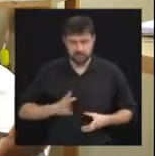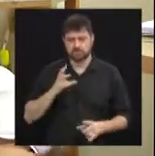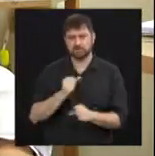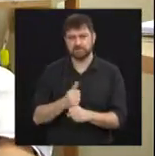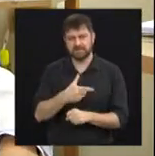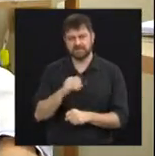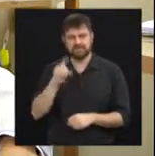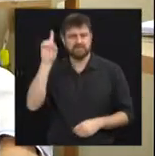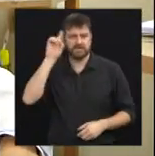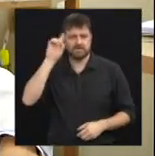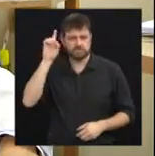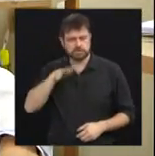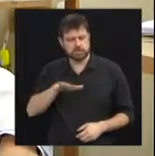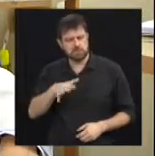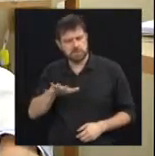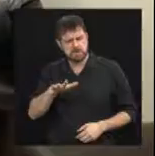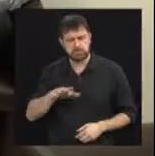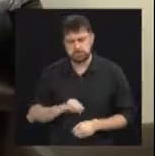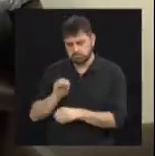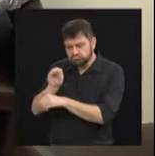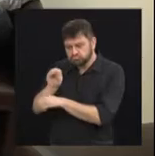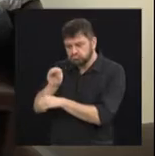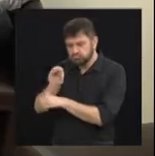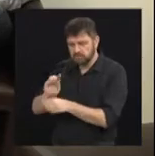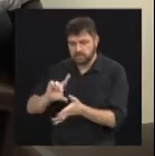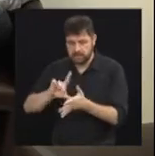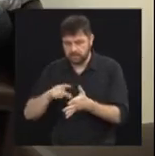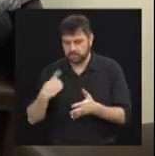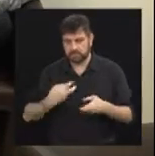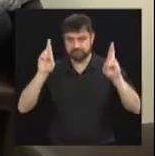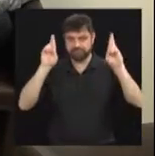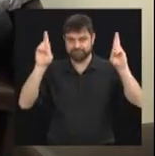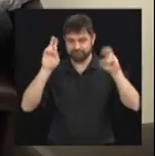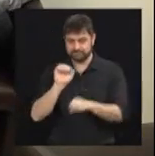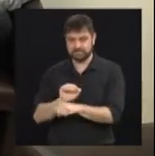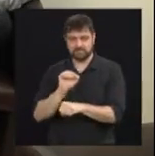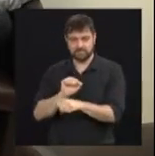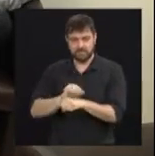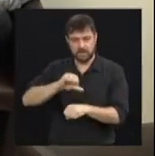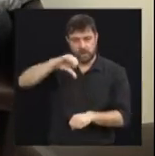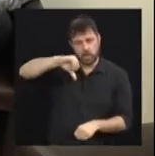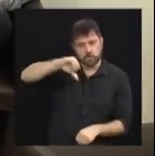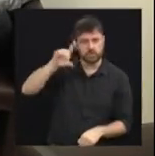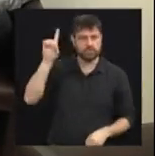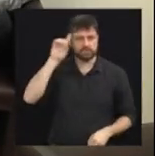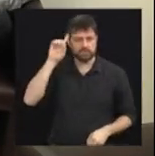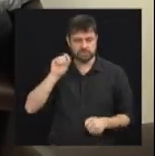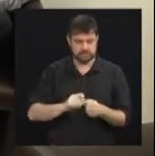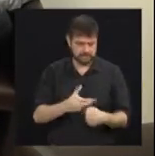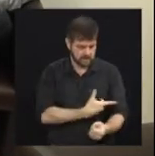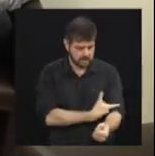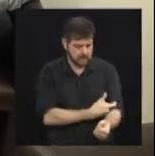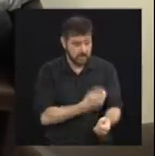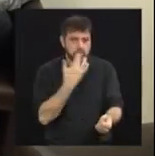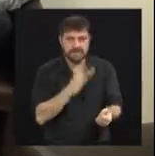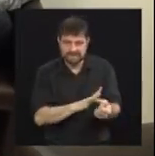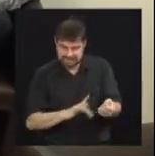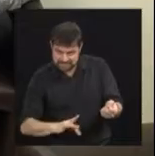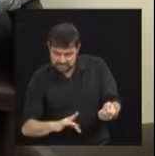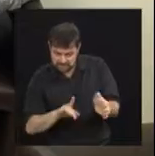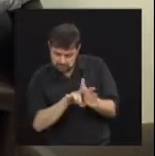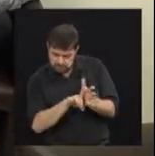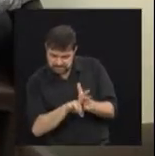20 dias aproximadamente de tratamento. Depois disso, nós aguardamos, em média, 9 dias para a coleta do teste de